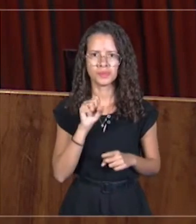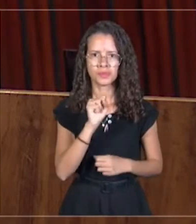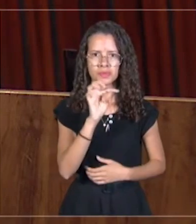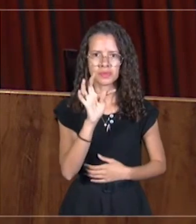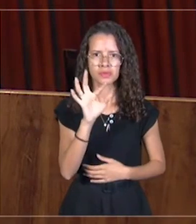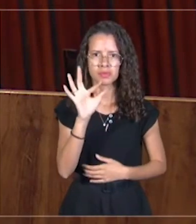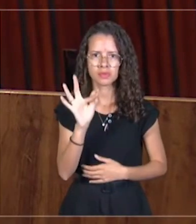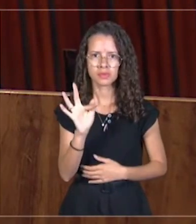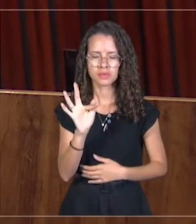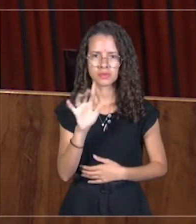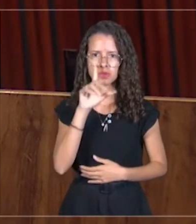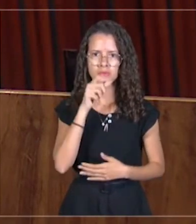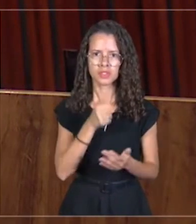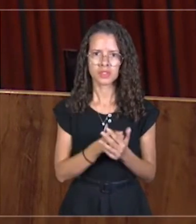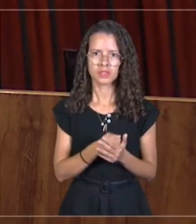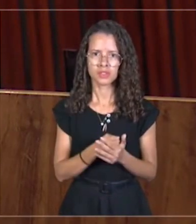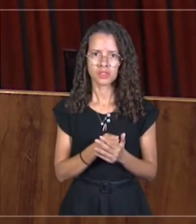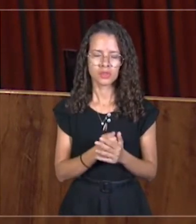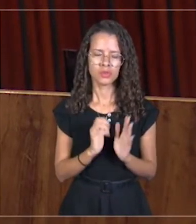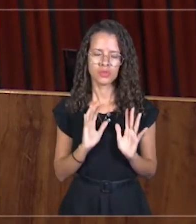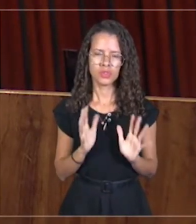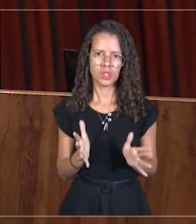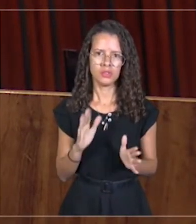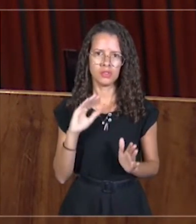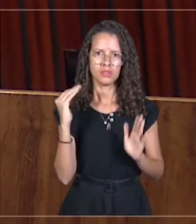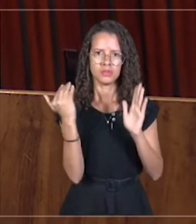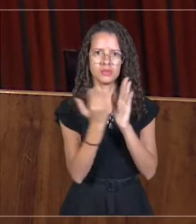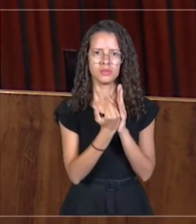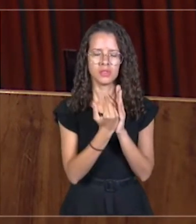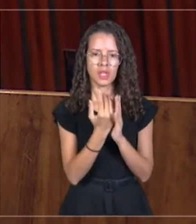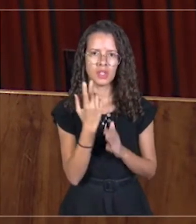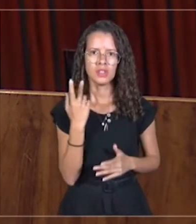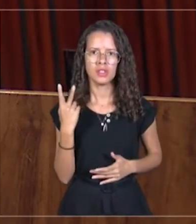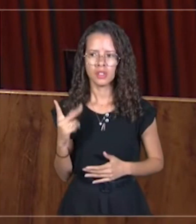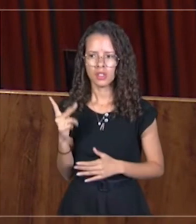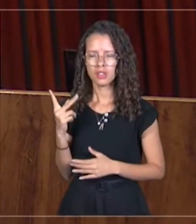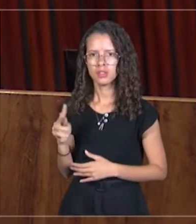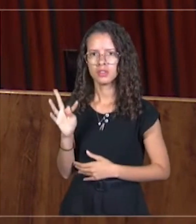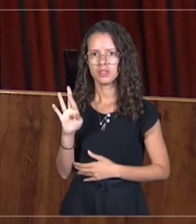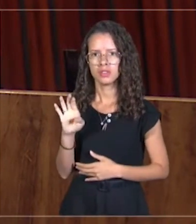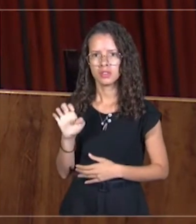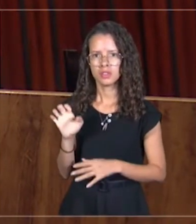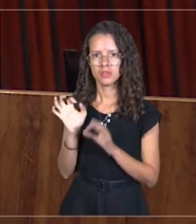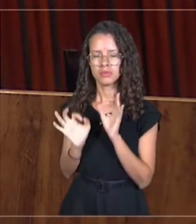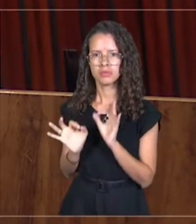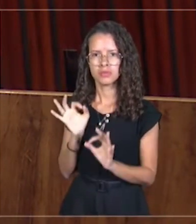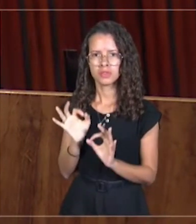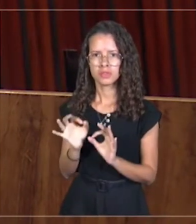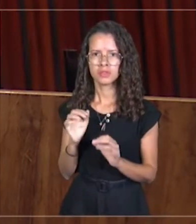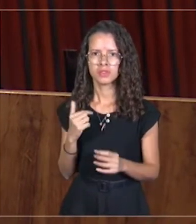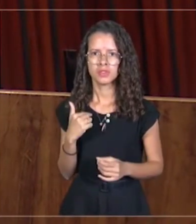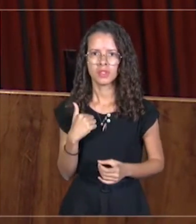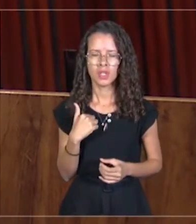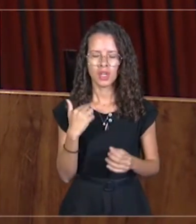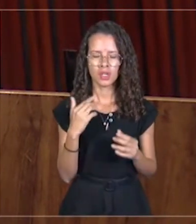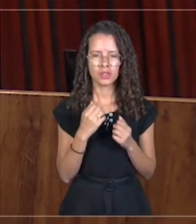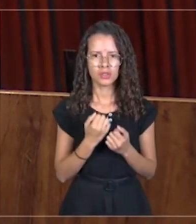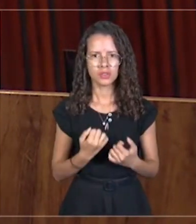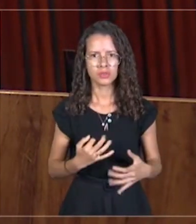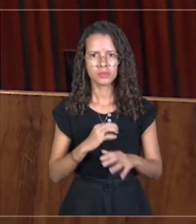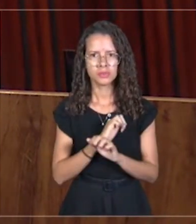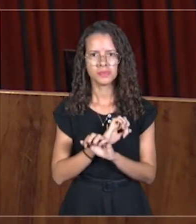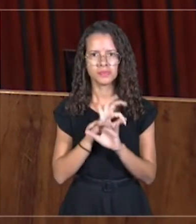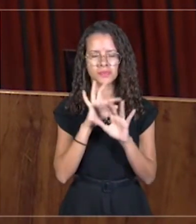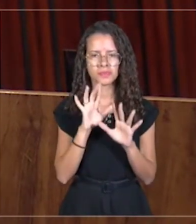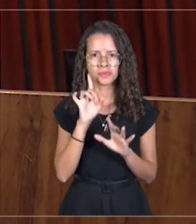o Supremo Tribunal Federal, tendo decidido, cumpra-se a decisão do Supremo. A competência é da Justiça Eleitoral. Portanto, a minha parte dispositiva